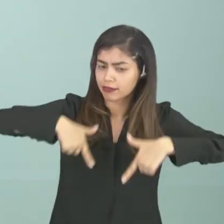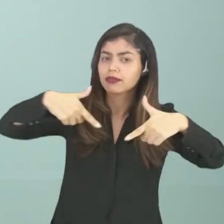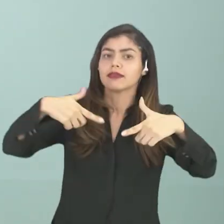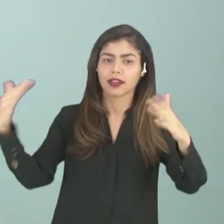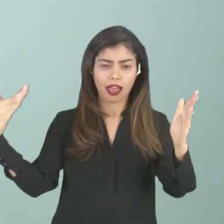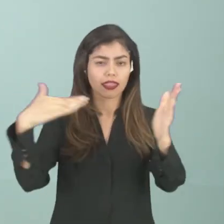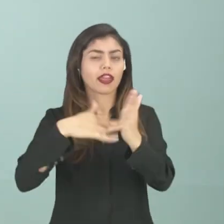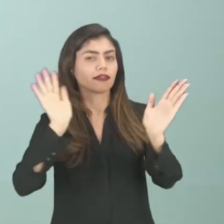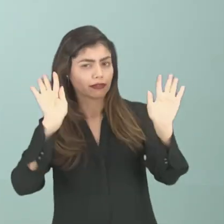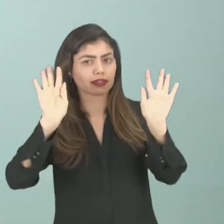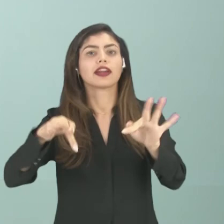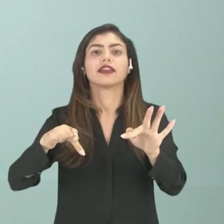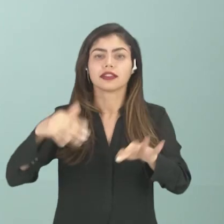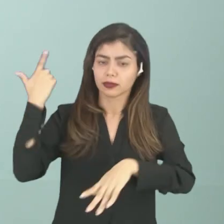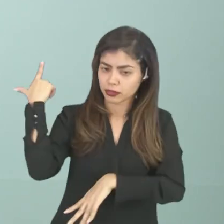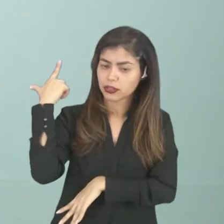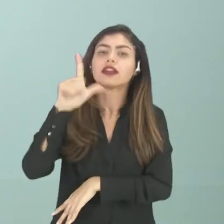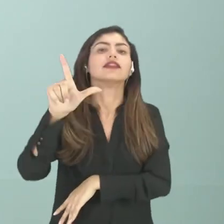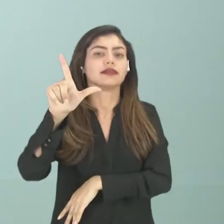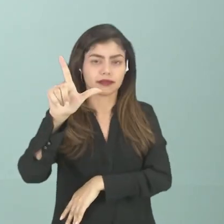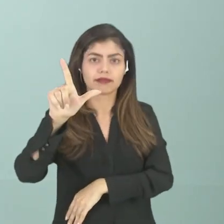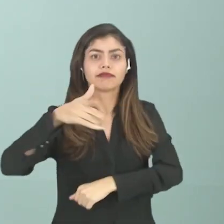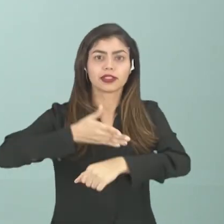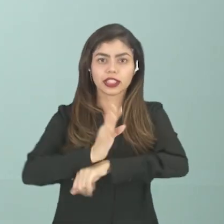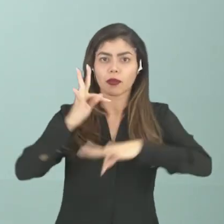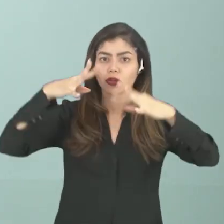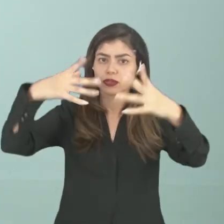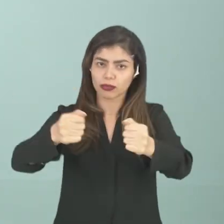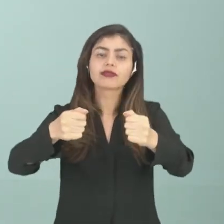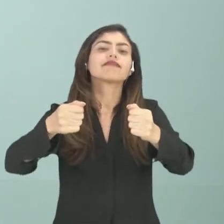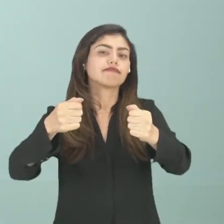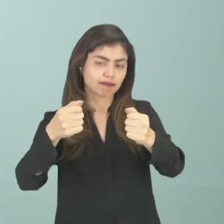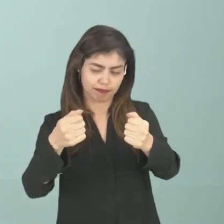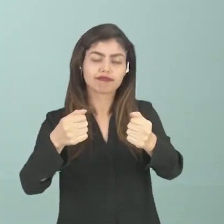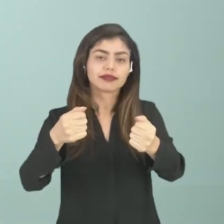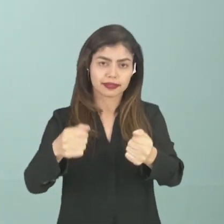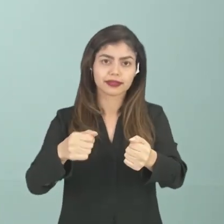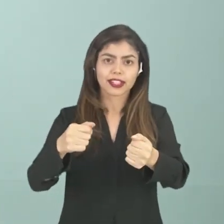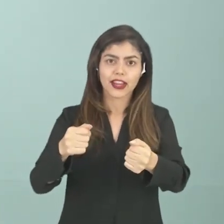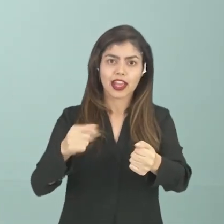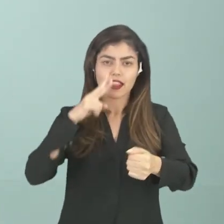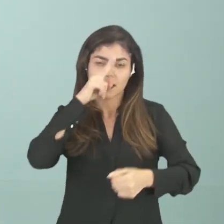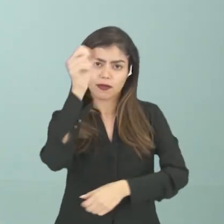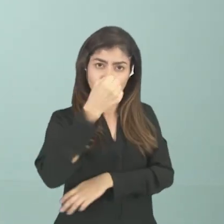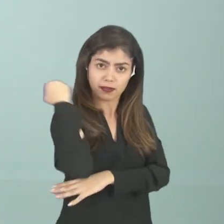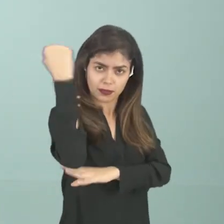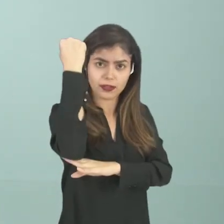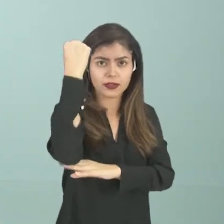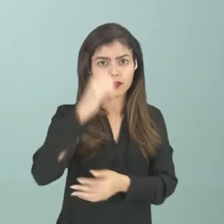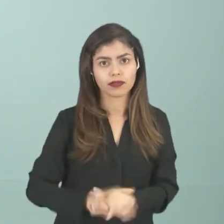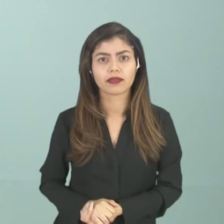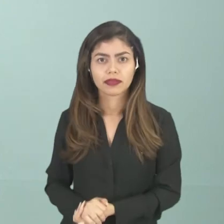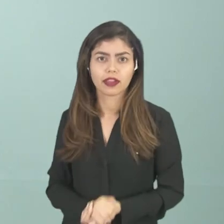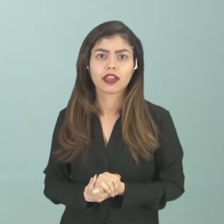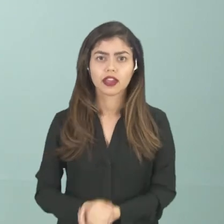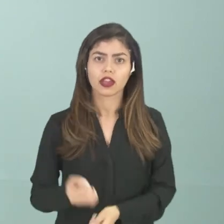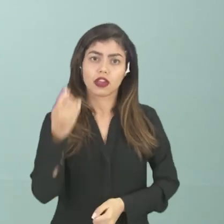até o final nós conseguiremos passar por tudo isso e seremos mais fortes. Fiquem bem,